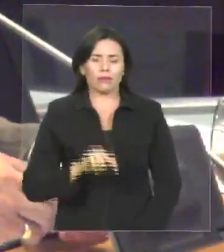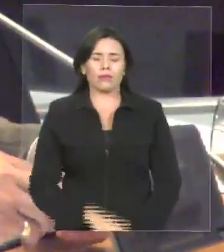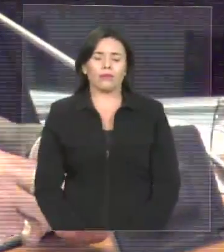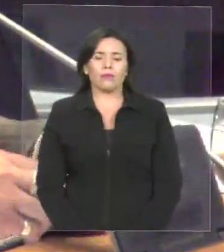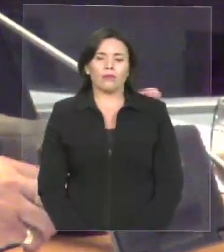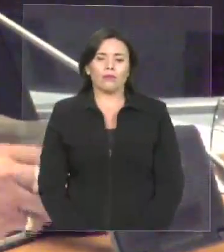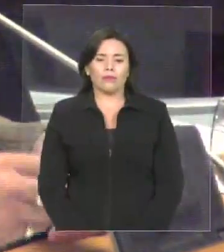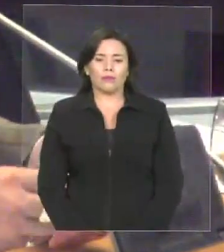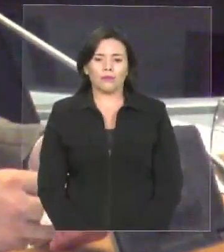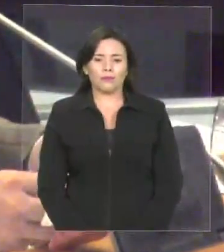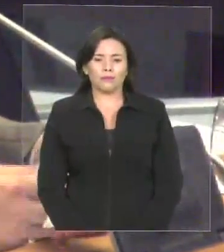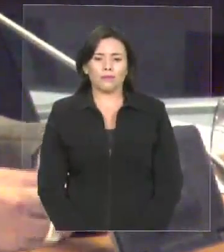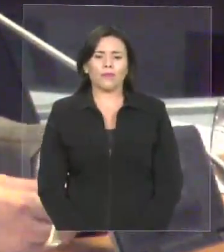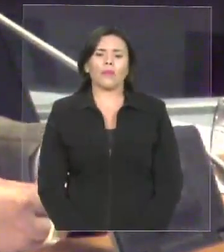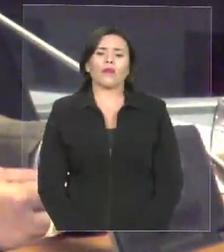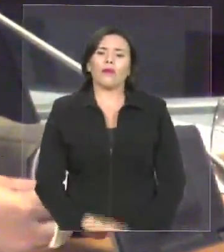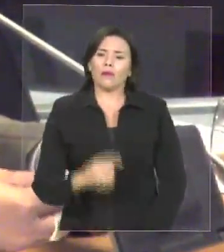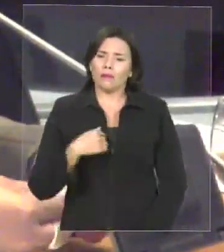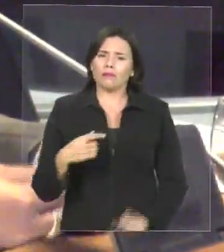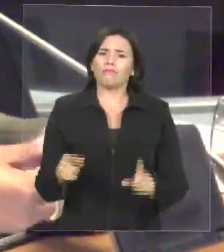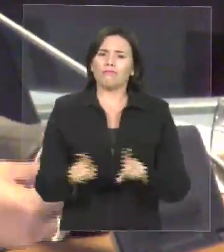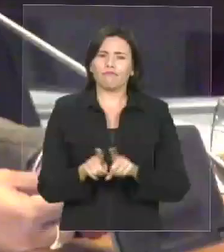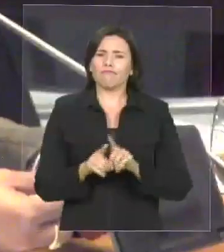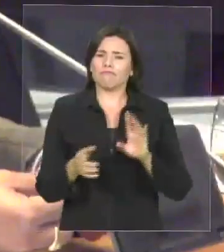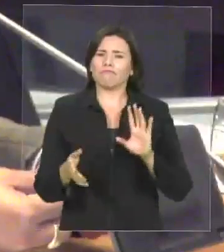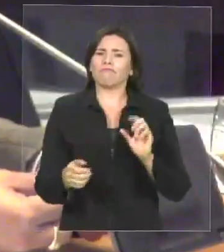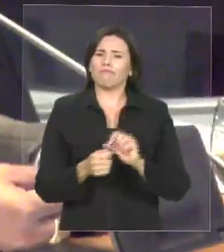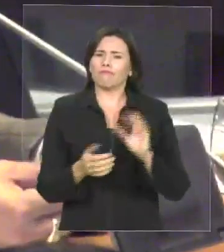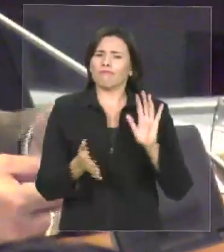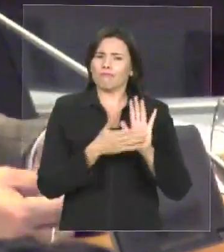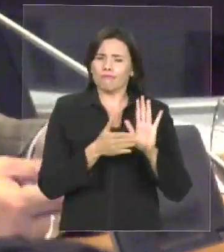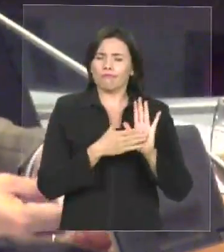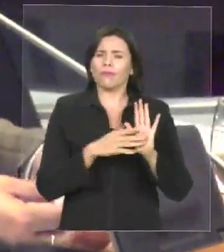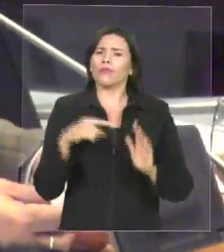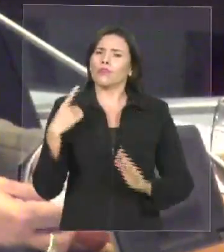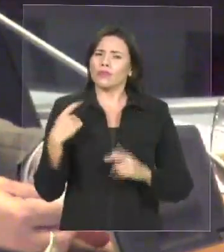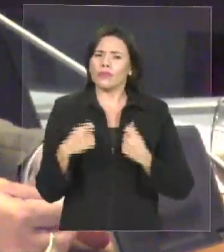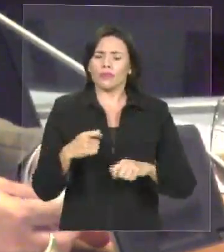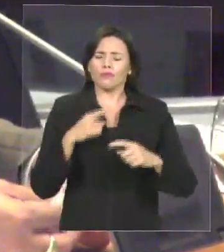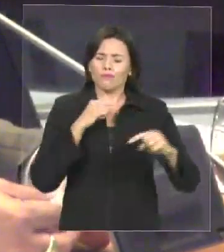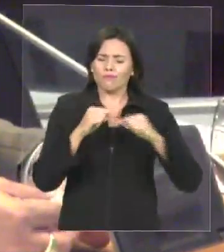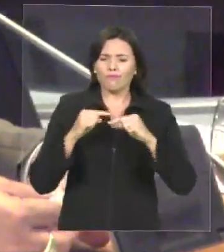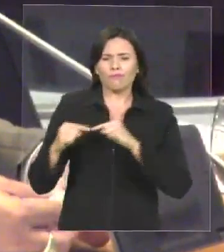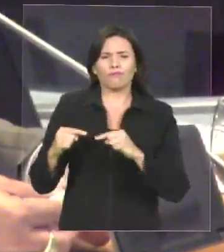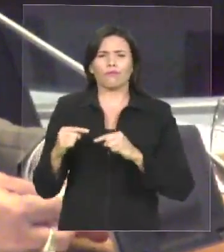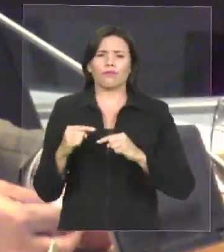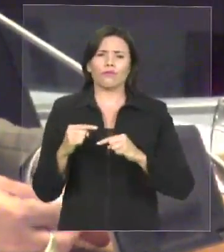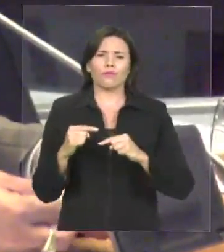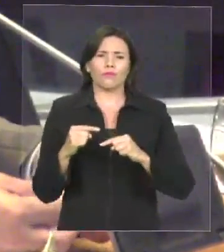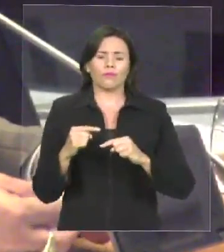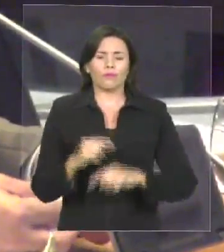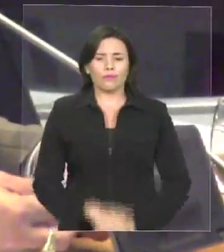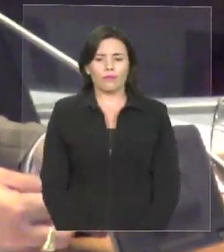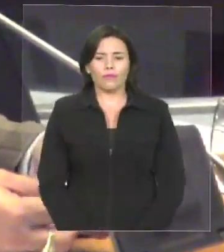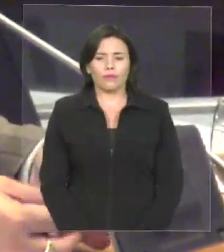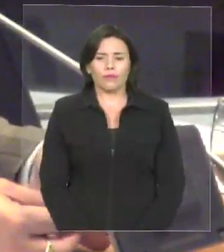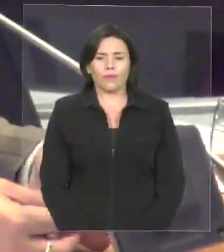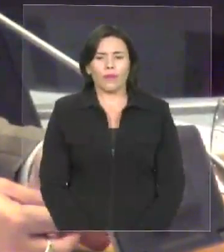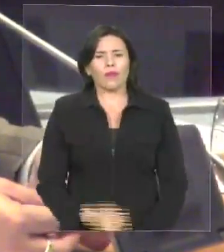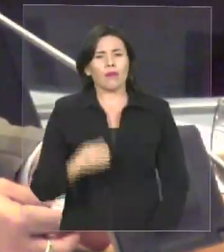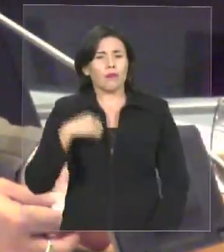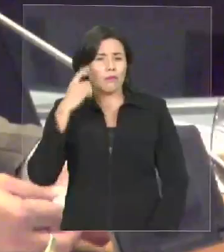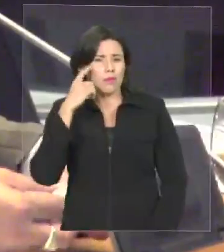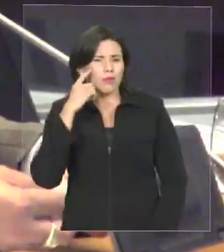vou formalizar um requerimento para que nós possamos rediscutir essa questão, ter uma lei pronta. Eu acho que poderia, na verdade, não é alterar